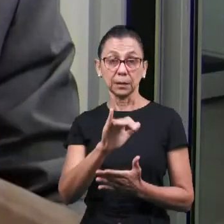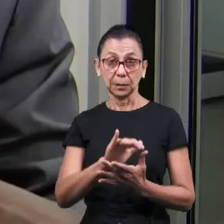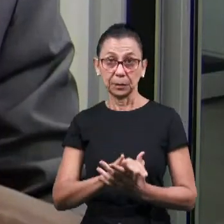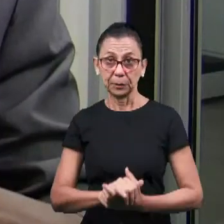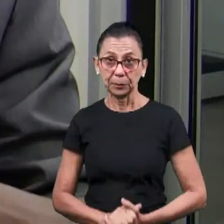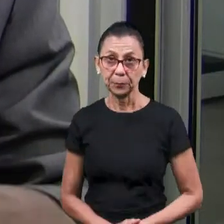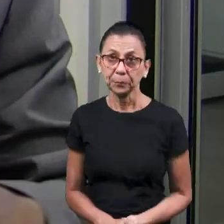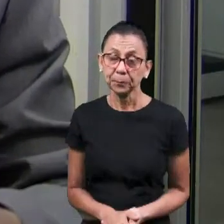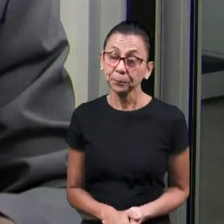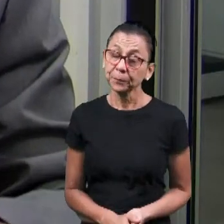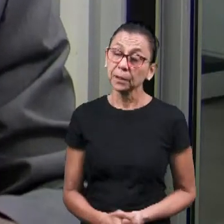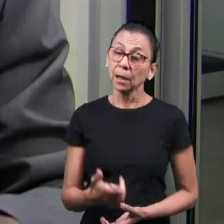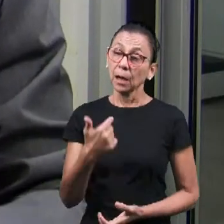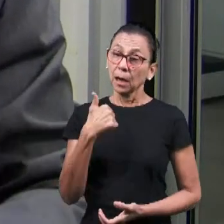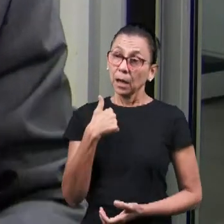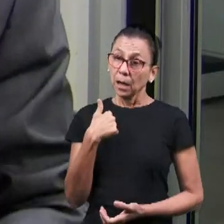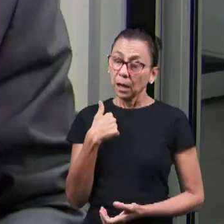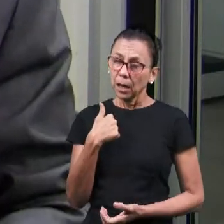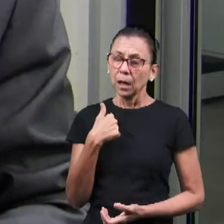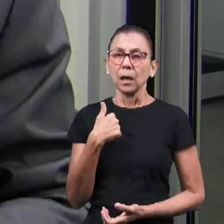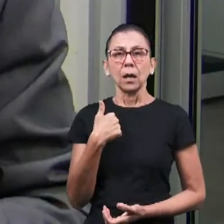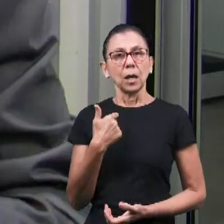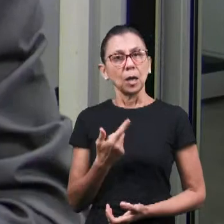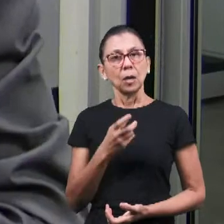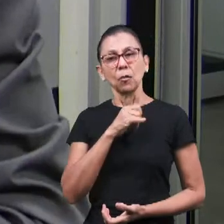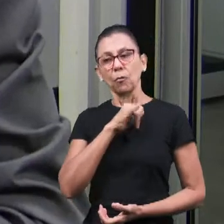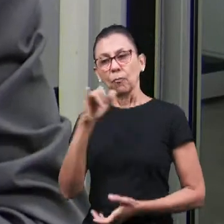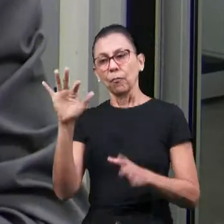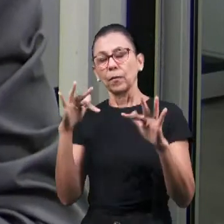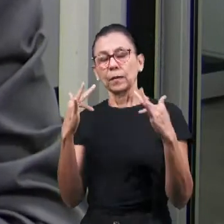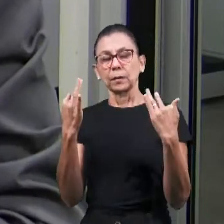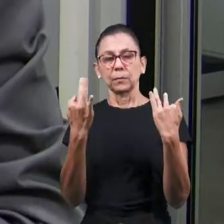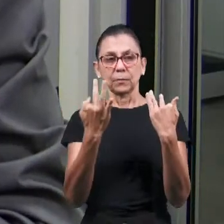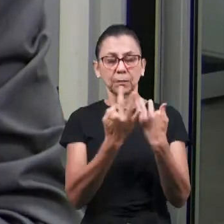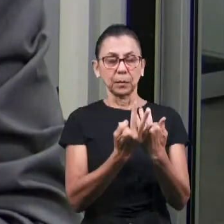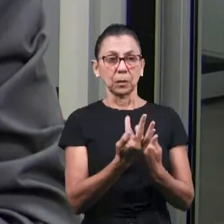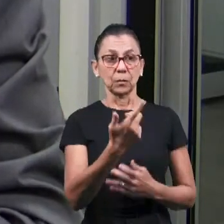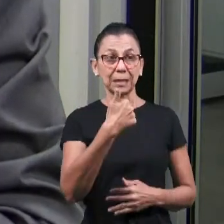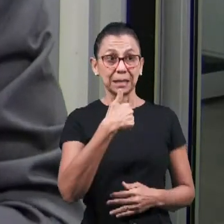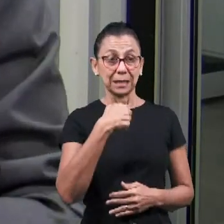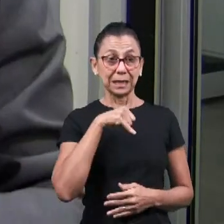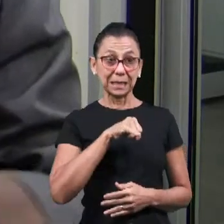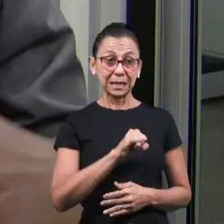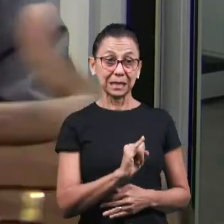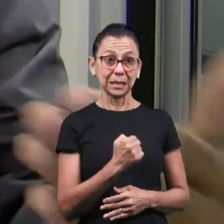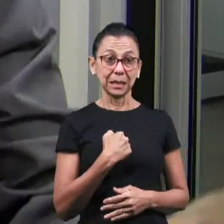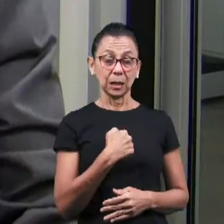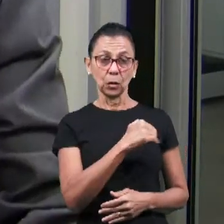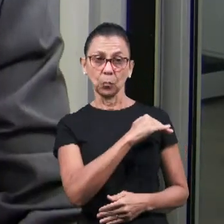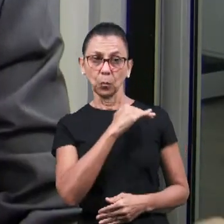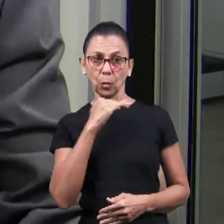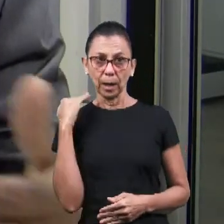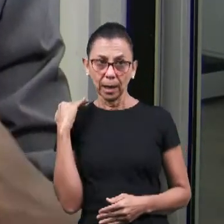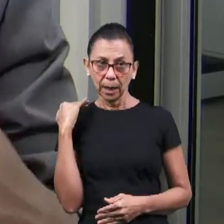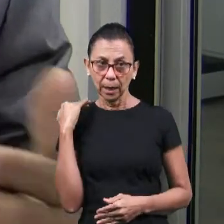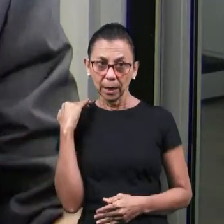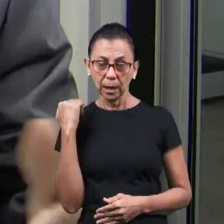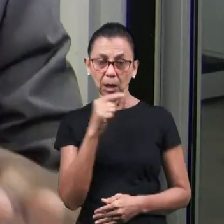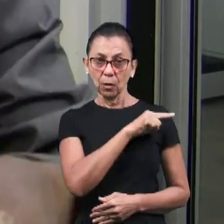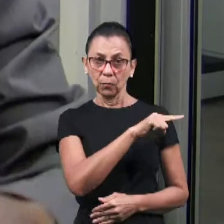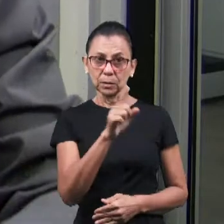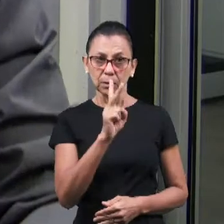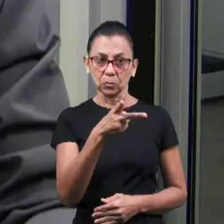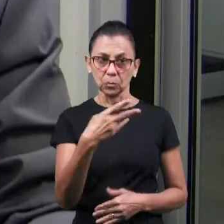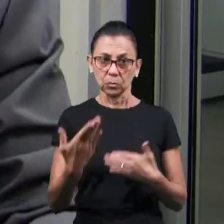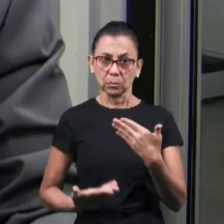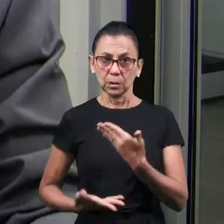com todos e disse o seguinte, ó, se eu morrer, vocês continuam servindo o Senhor. Se acontecer alguma coisa comigo, ninguém desvia,